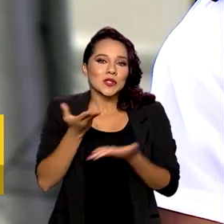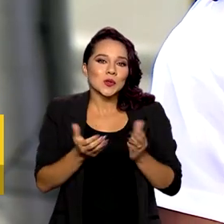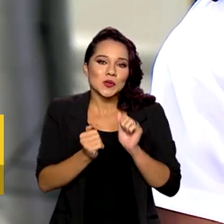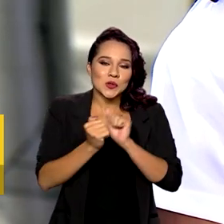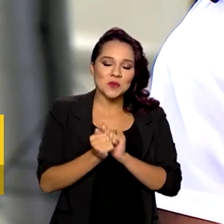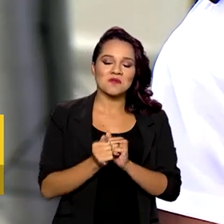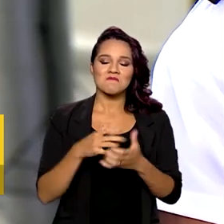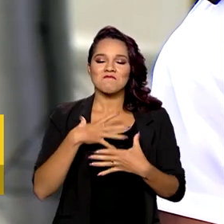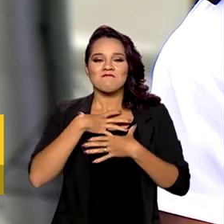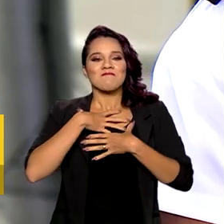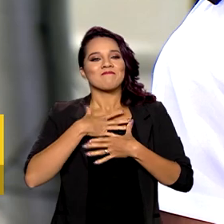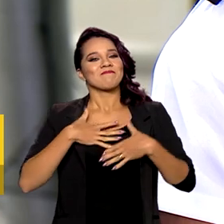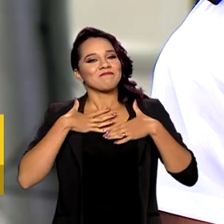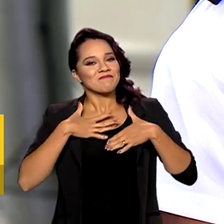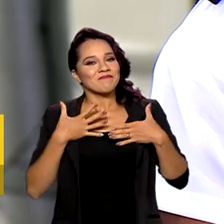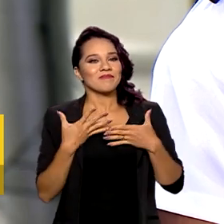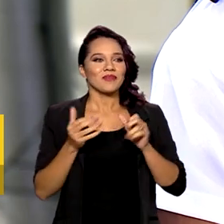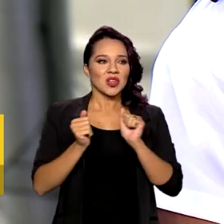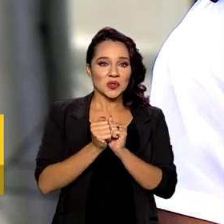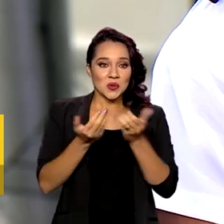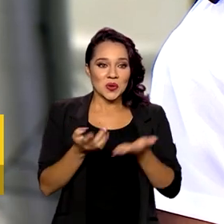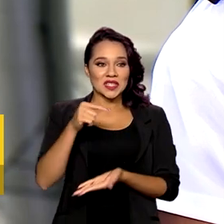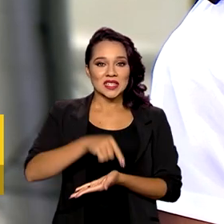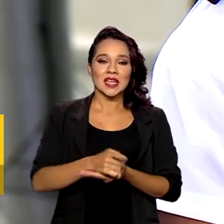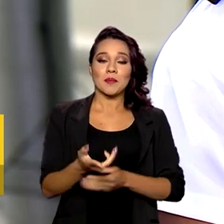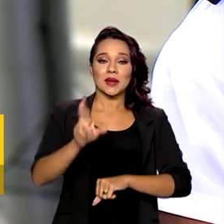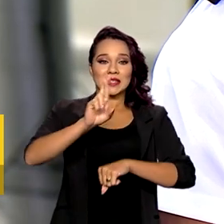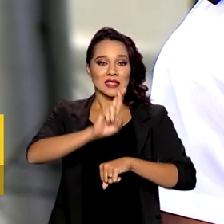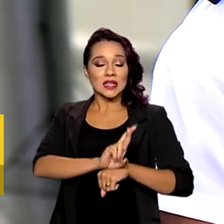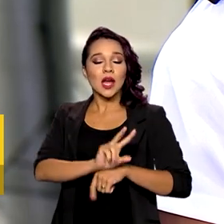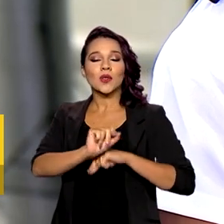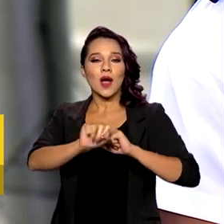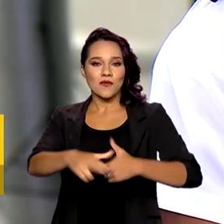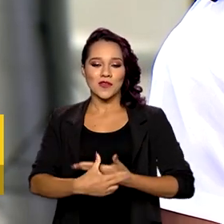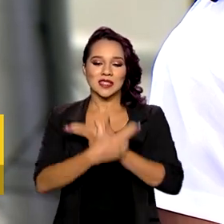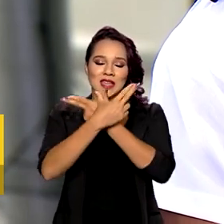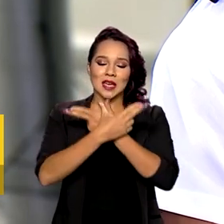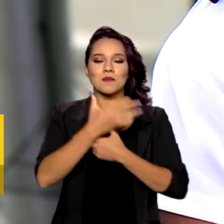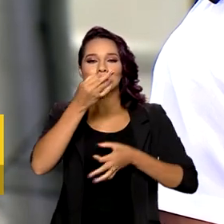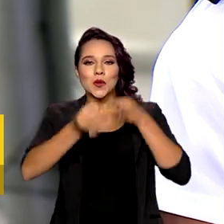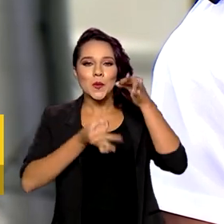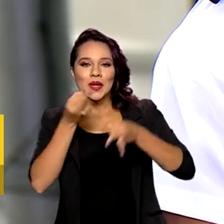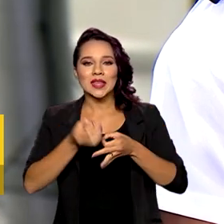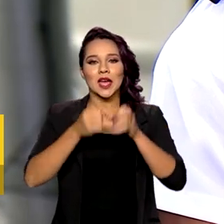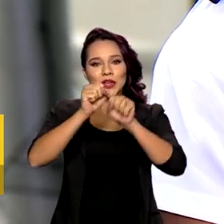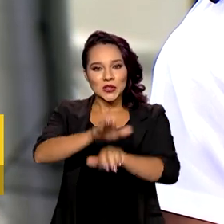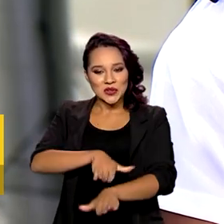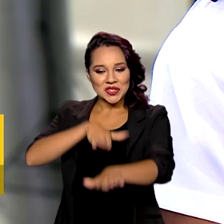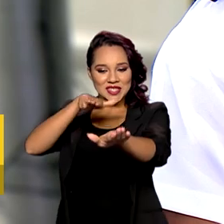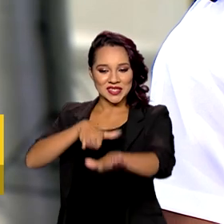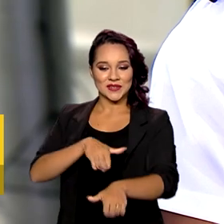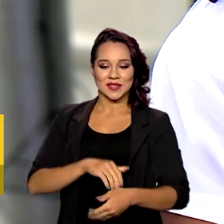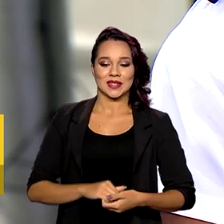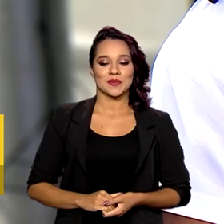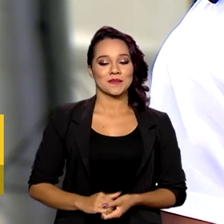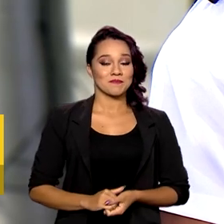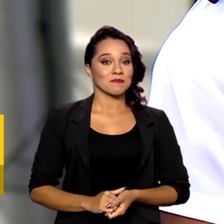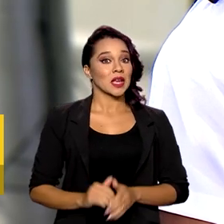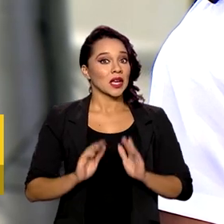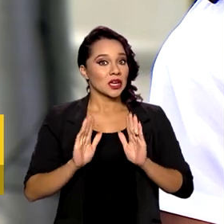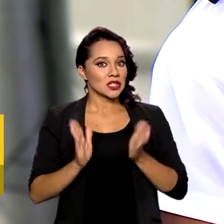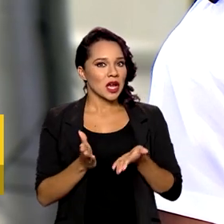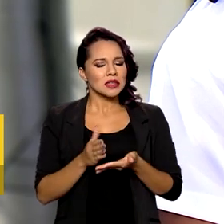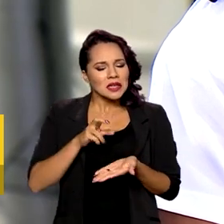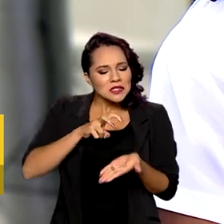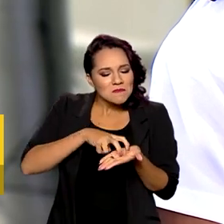É uma satisfação muito grande estar aqui presente hoje, representando a Força Aérea, para realizar os comentários aí sobre o nosso desfile. E já desde